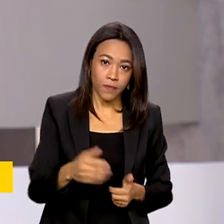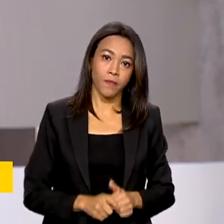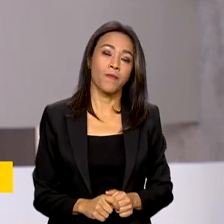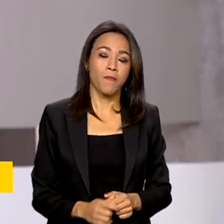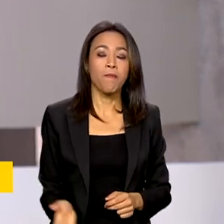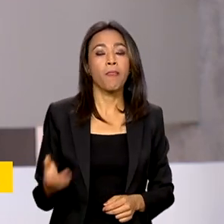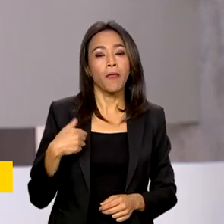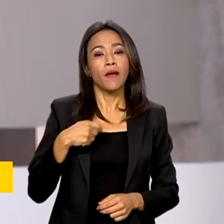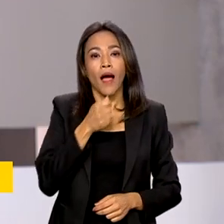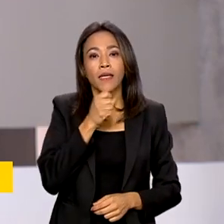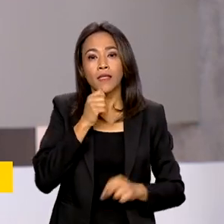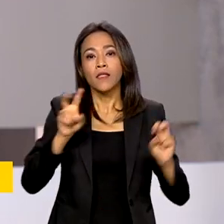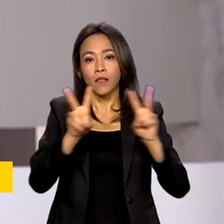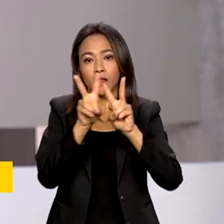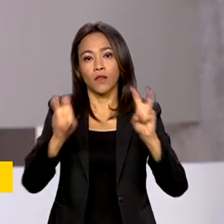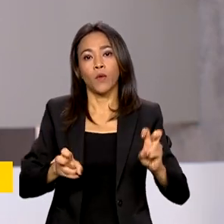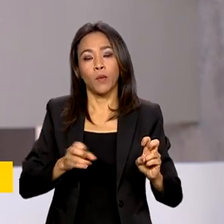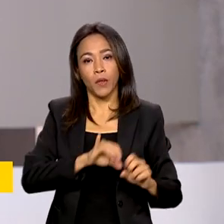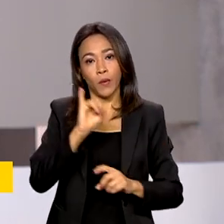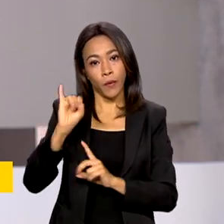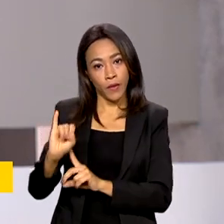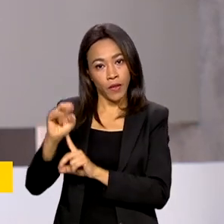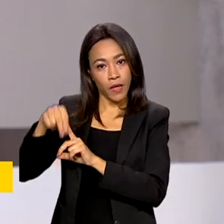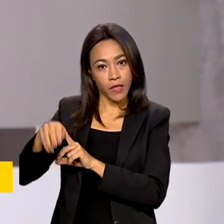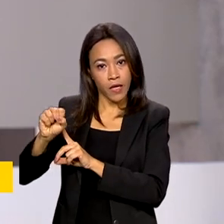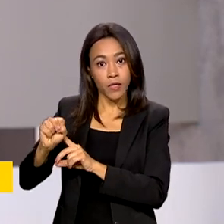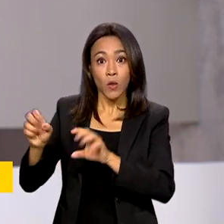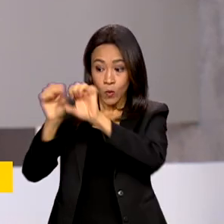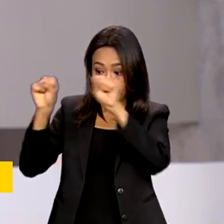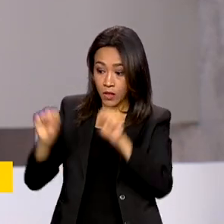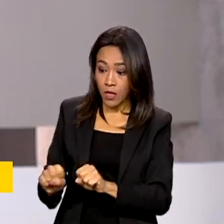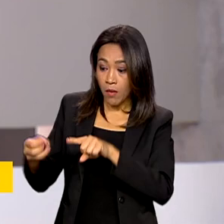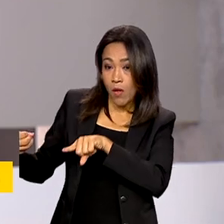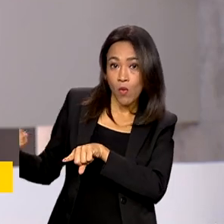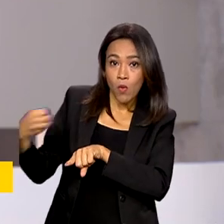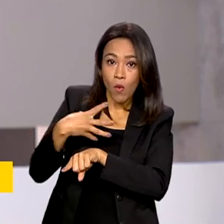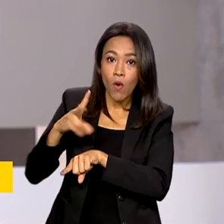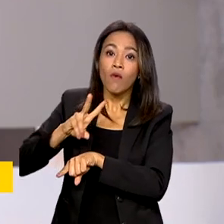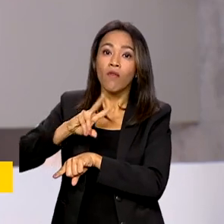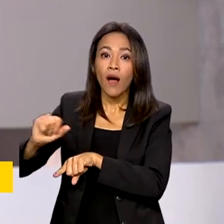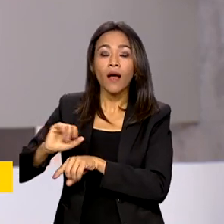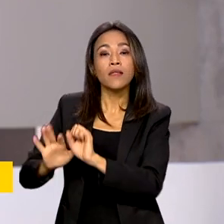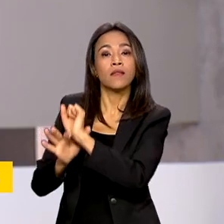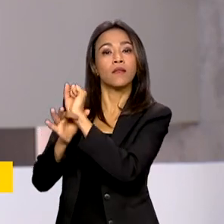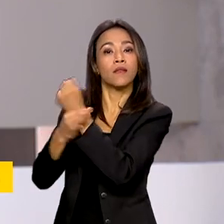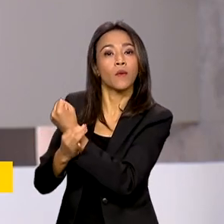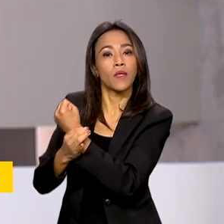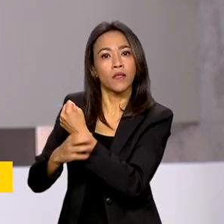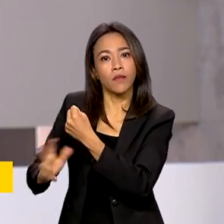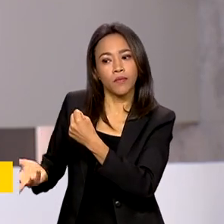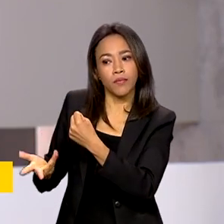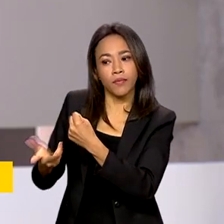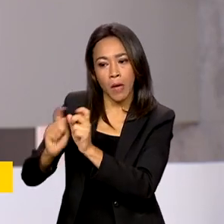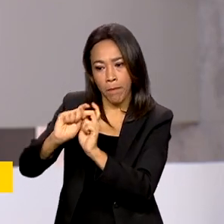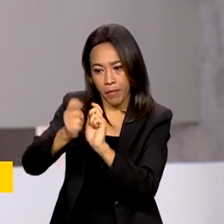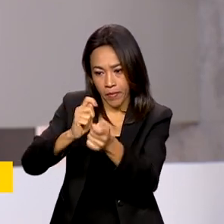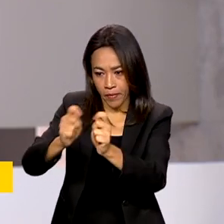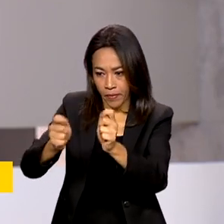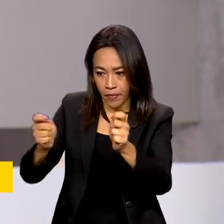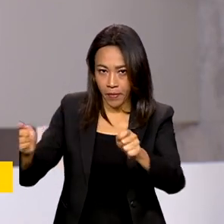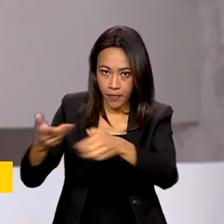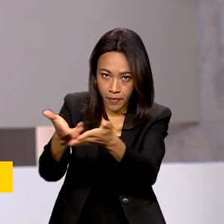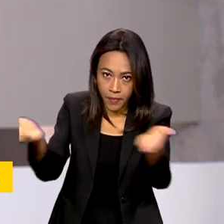e ainda sobre o INSS um sistema novo vai ampliar a segurança e agilizar os pagamentos dos beneficiários